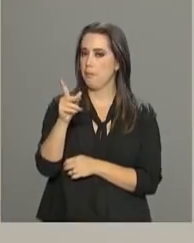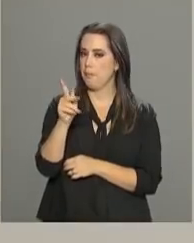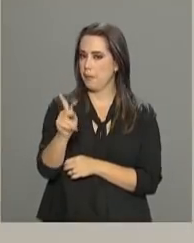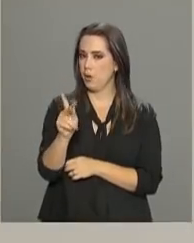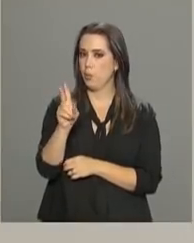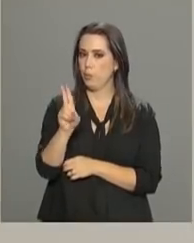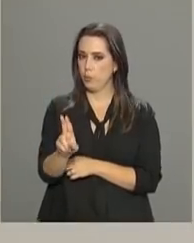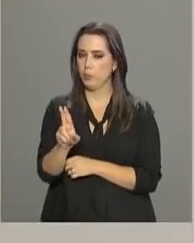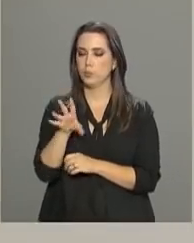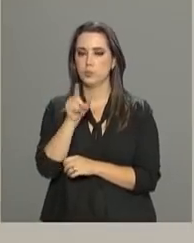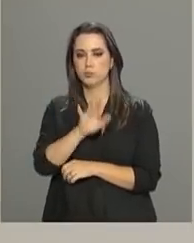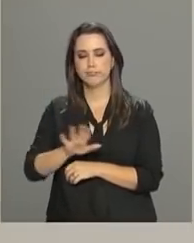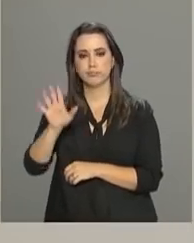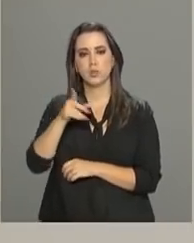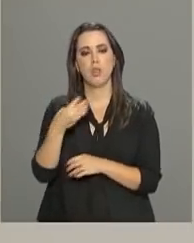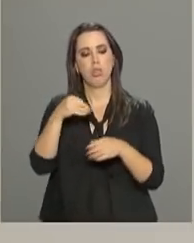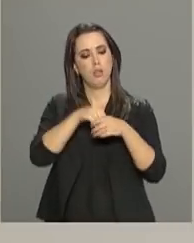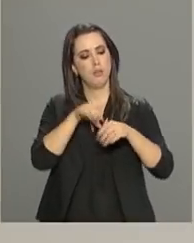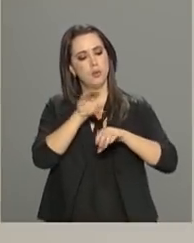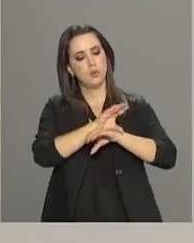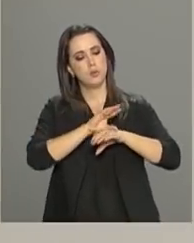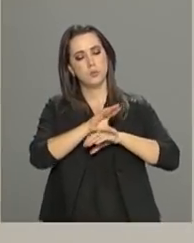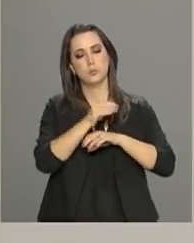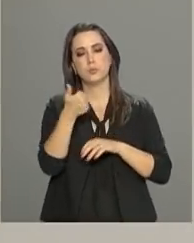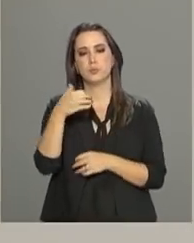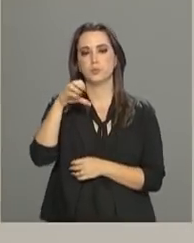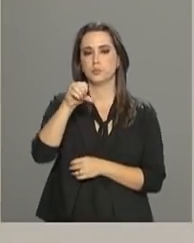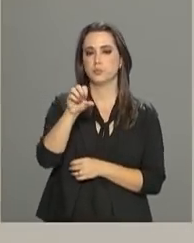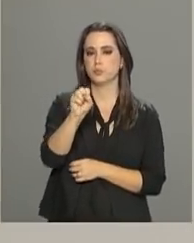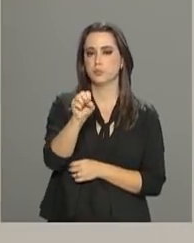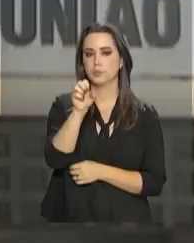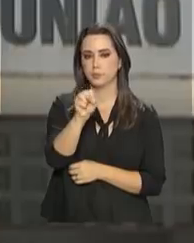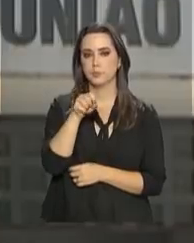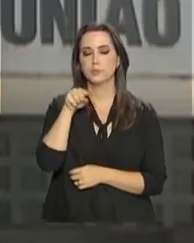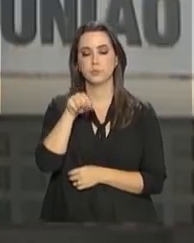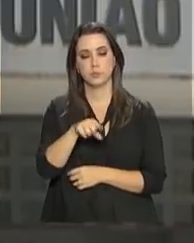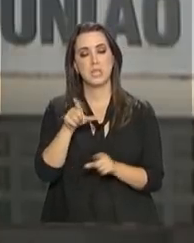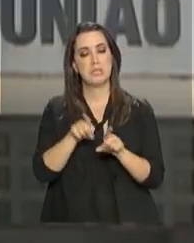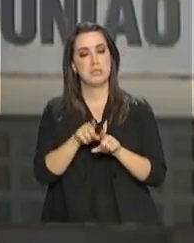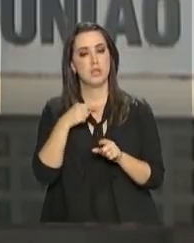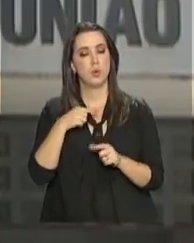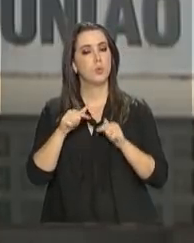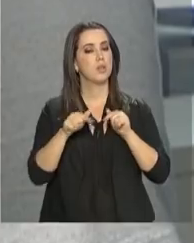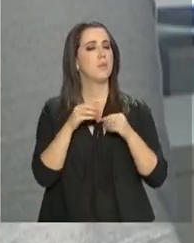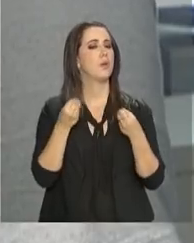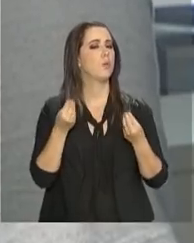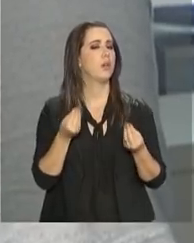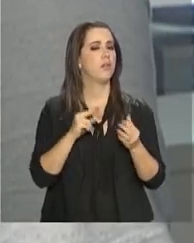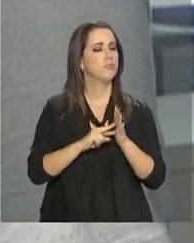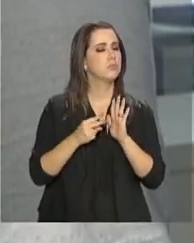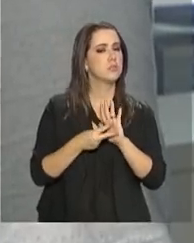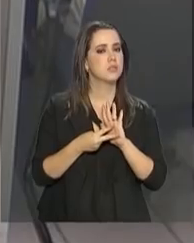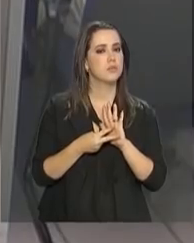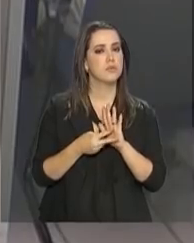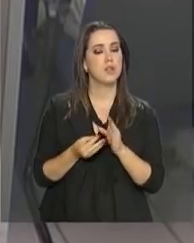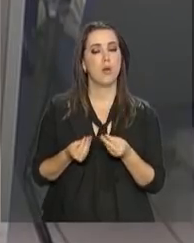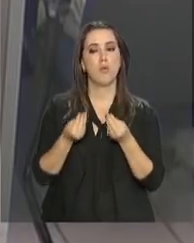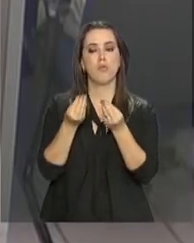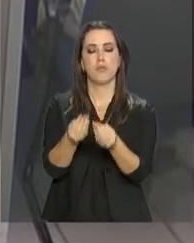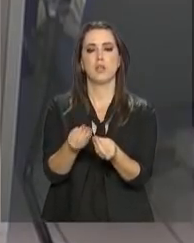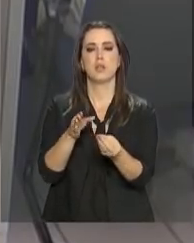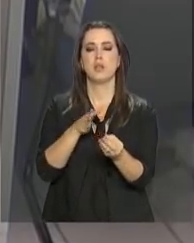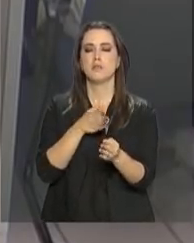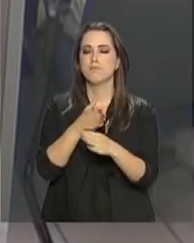pública está prevista na constituição de 1988 e tem a missão de garantir o acesso universal